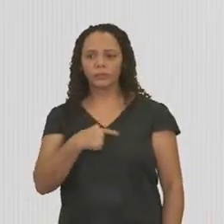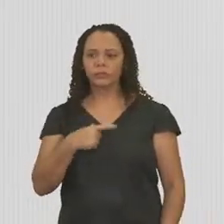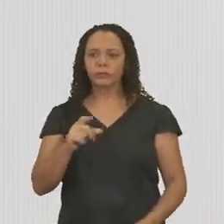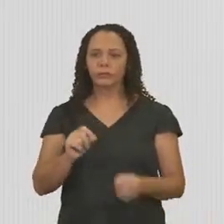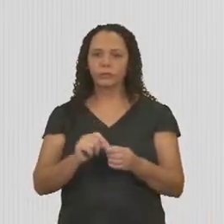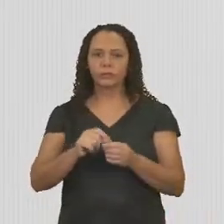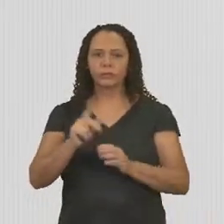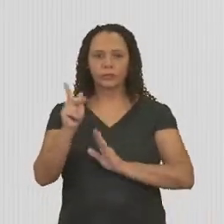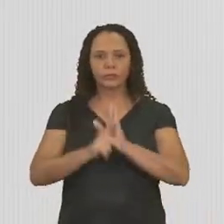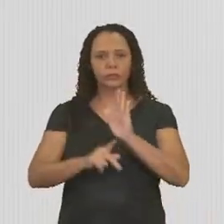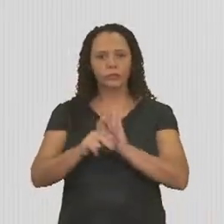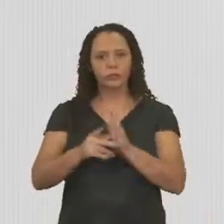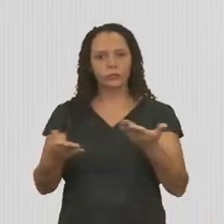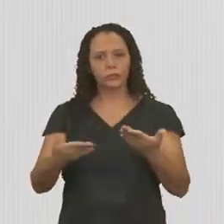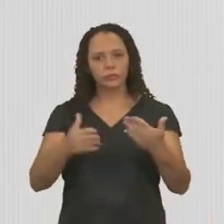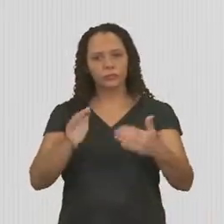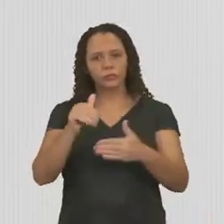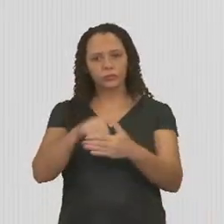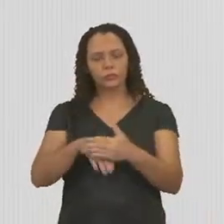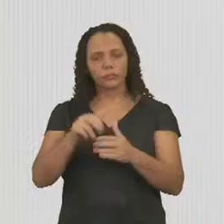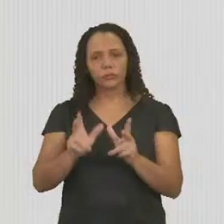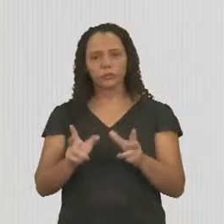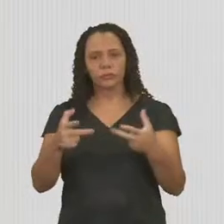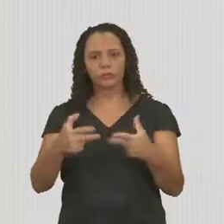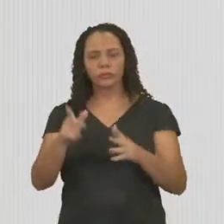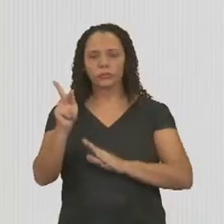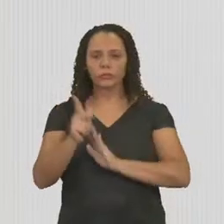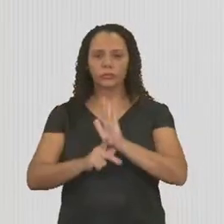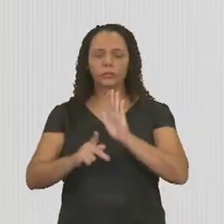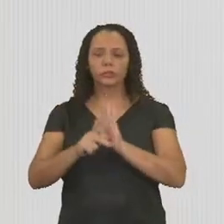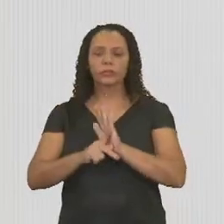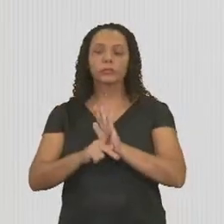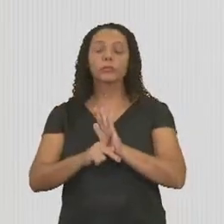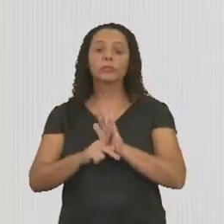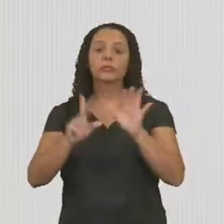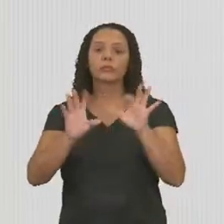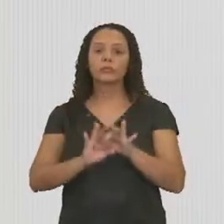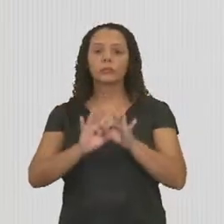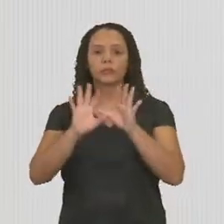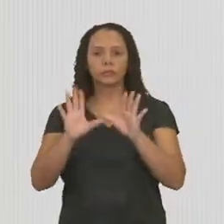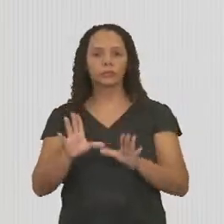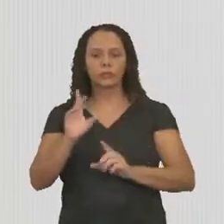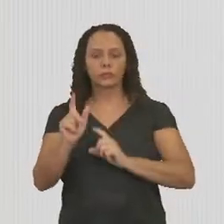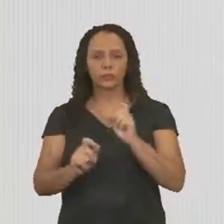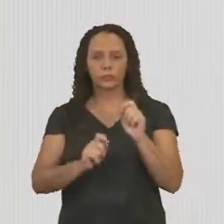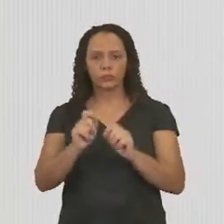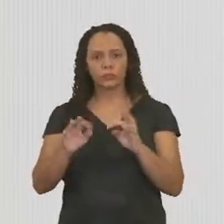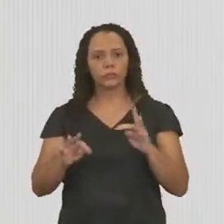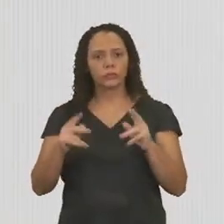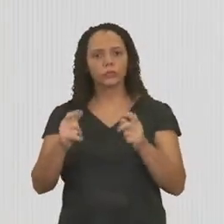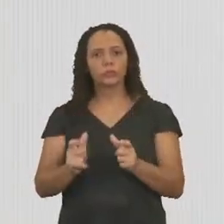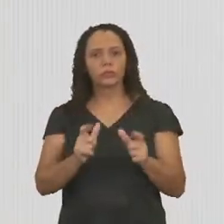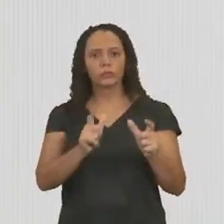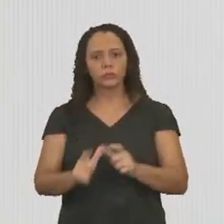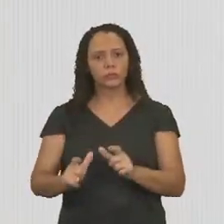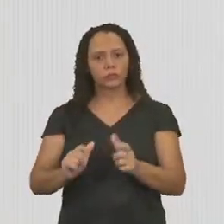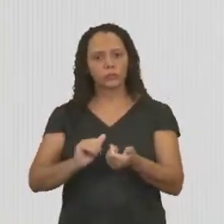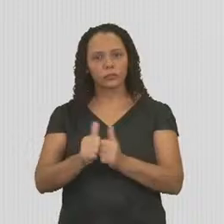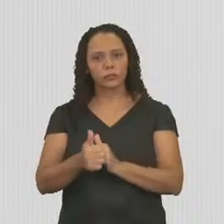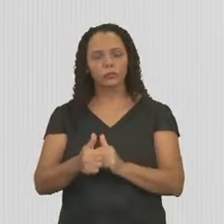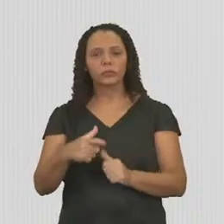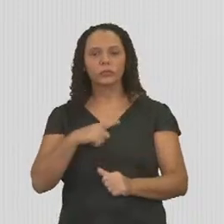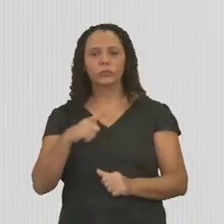hoje na Câmara Municipal, um projeto a qual autoriza para que em todos os espaços esportivos seja